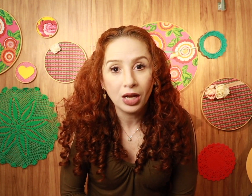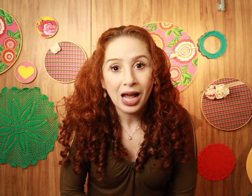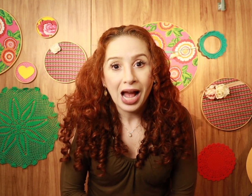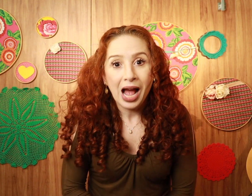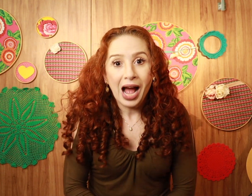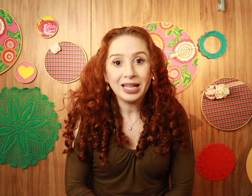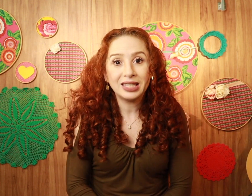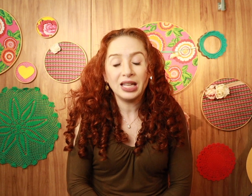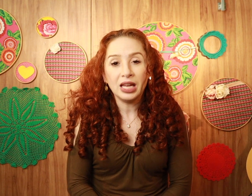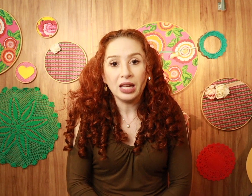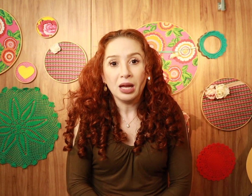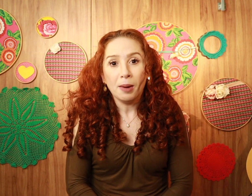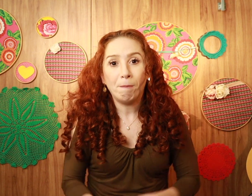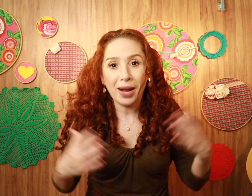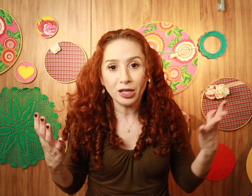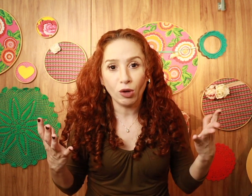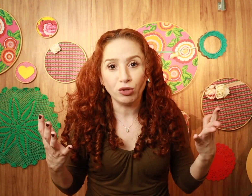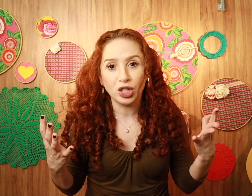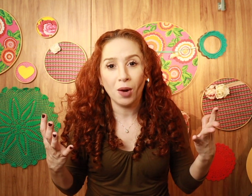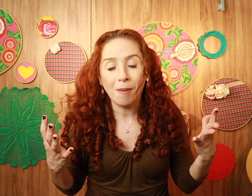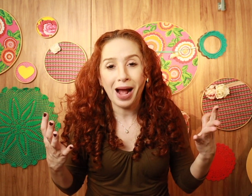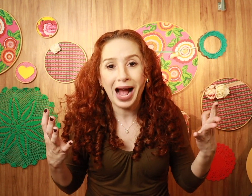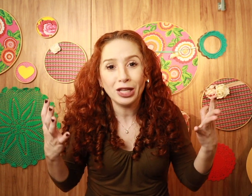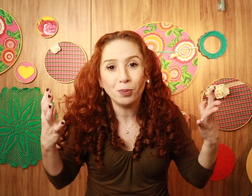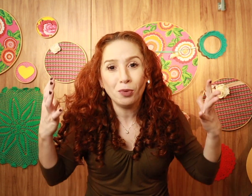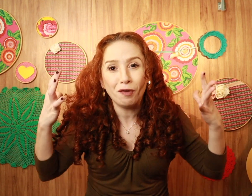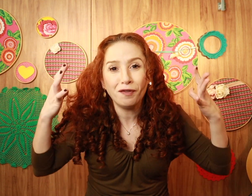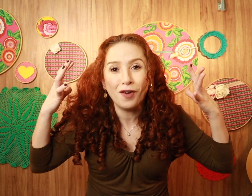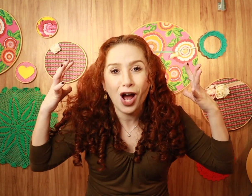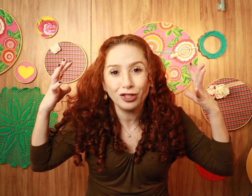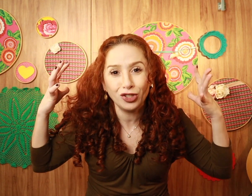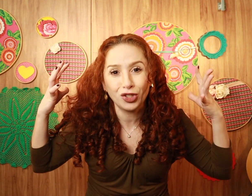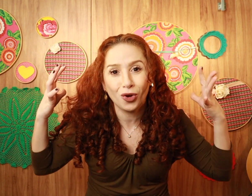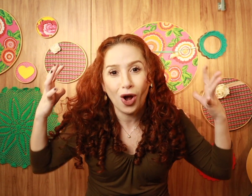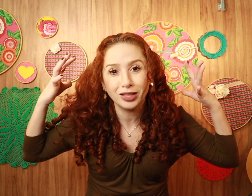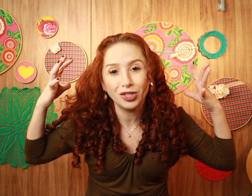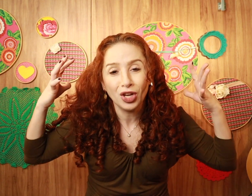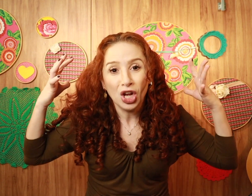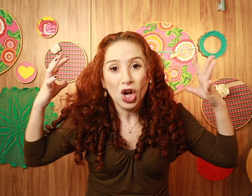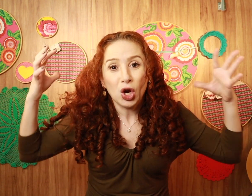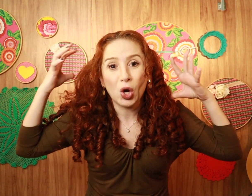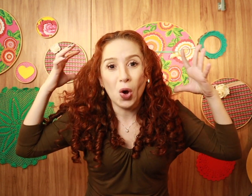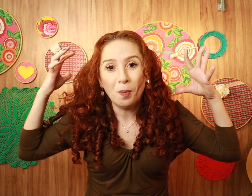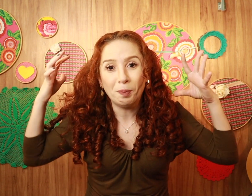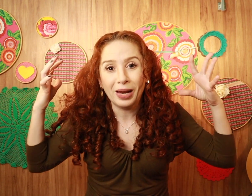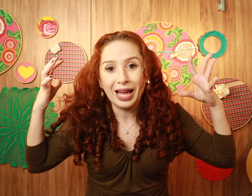caçadores. Assim, preso ao chão, amarrado por fortes cordas,